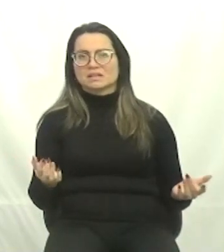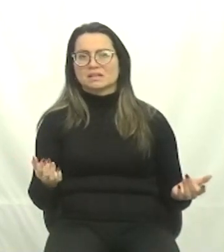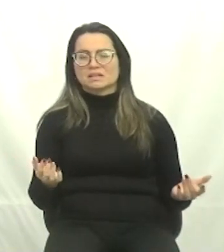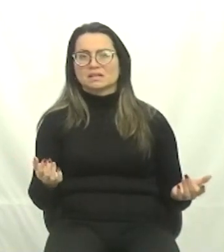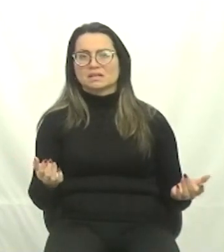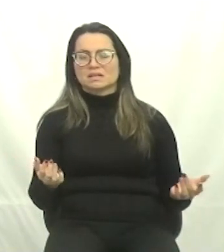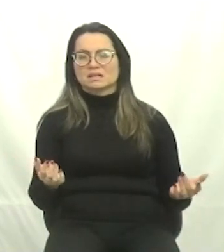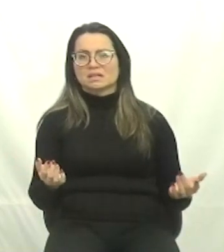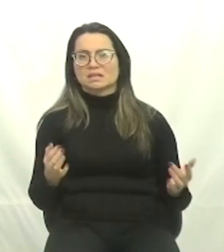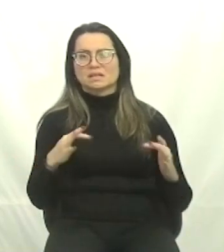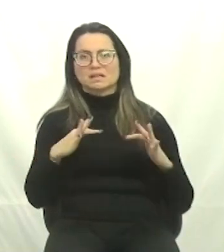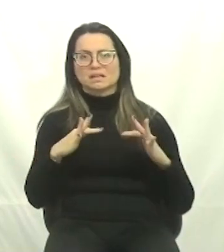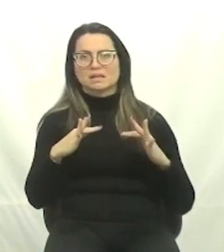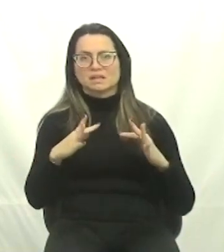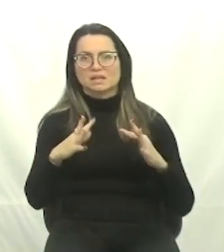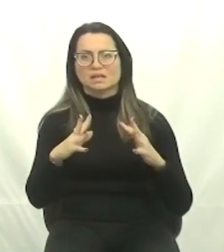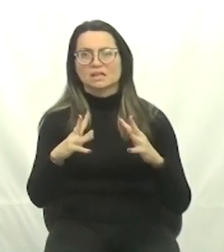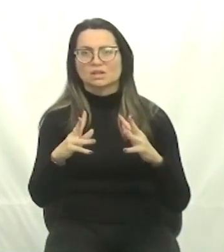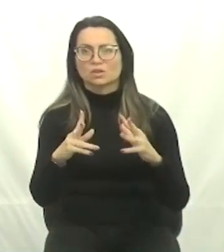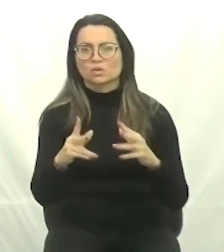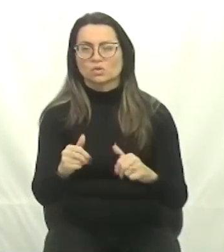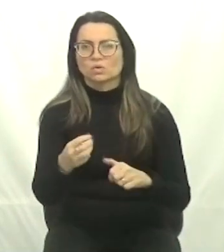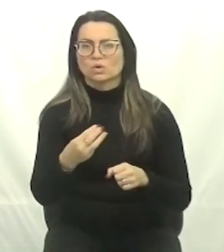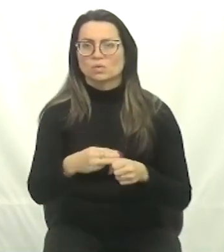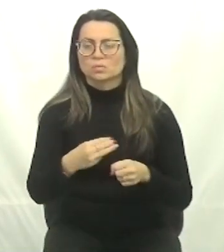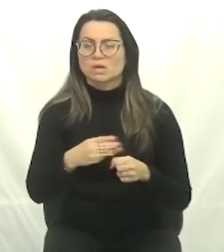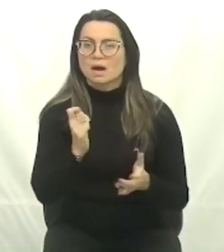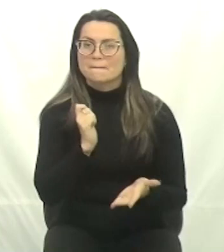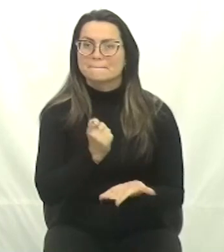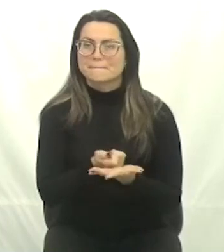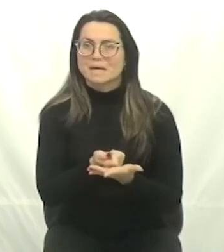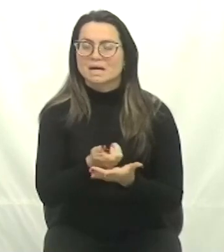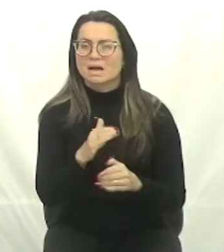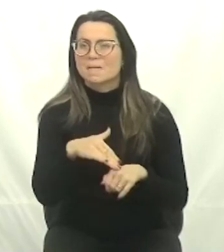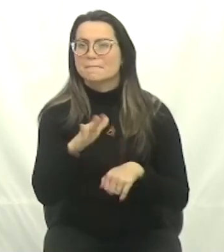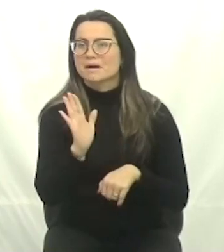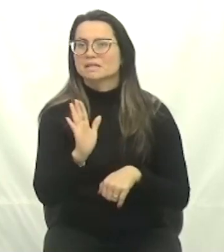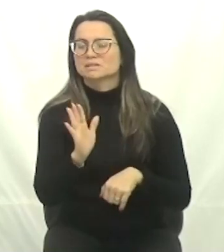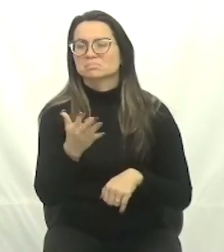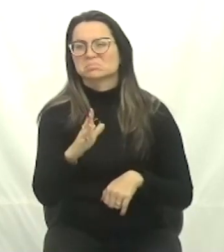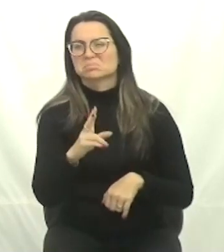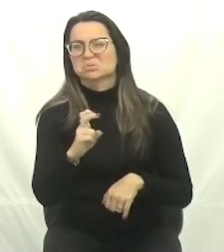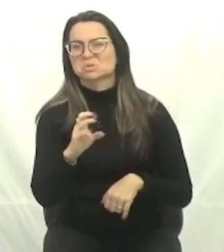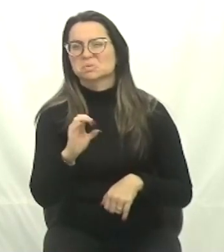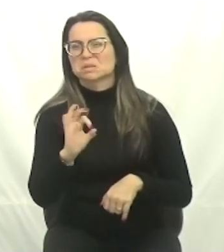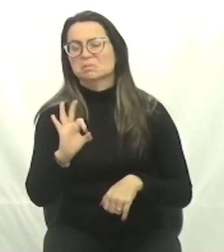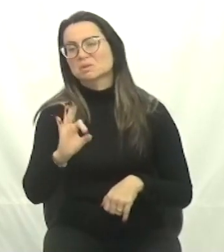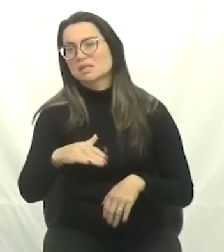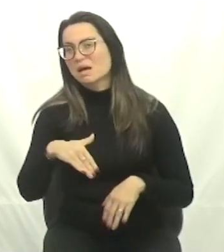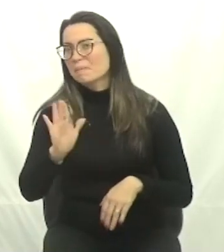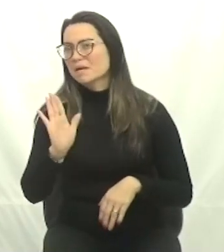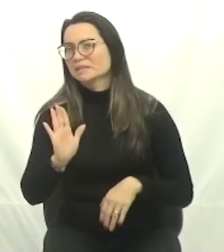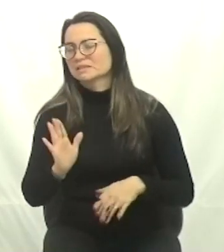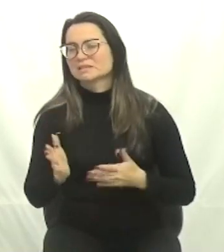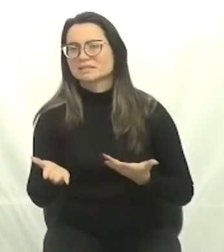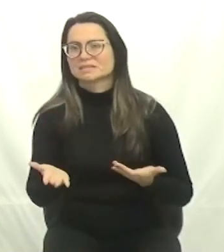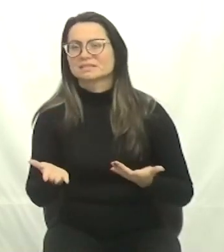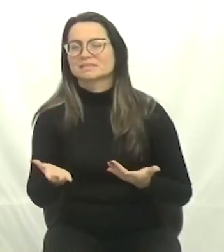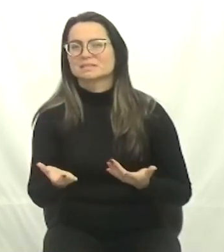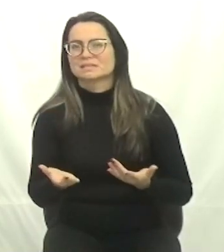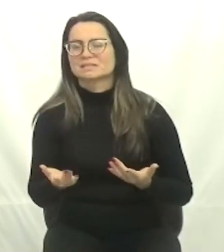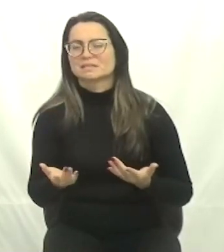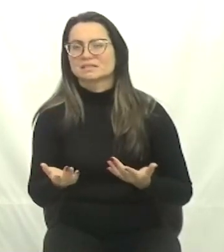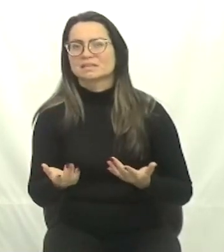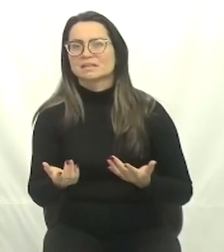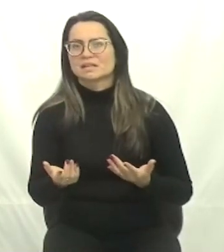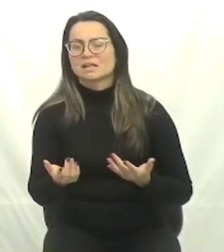Todos os municípios pagam bem mais. Chega a pagar quase 50% a mais do que o salário. Quanto aqui está? Em